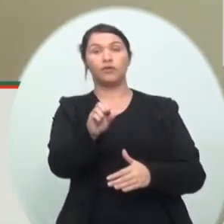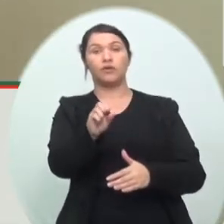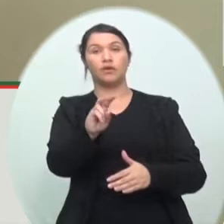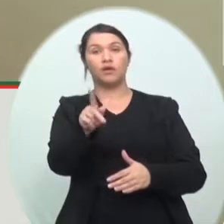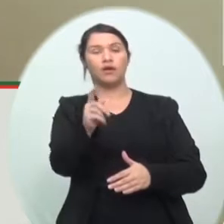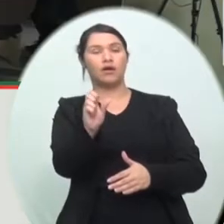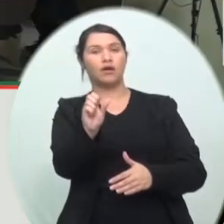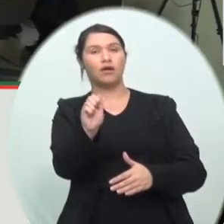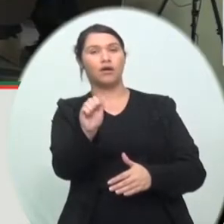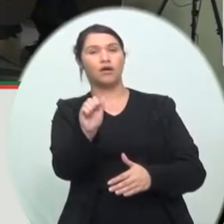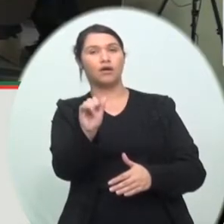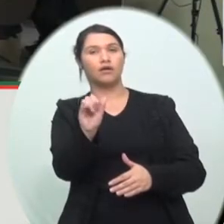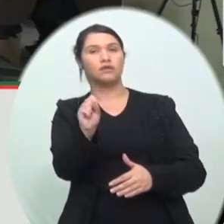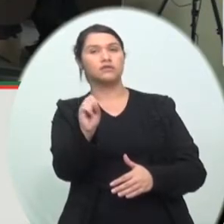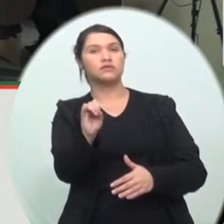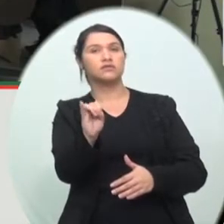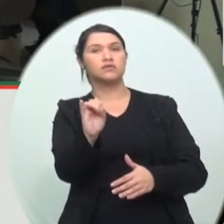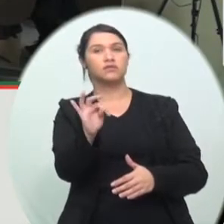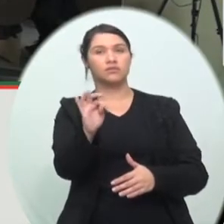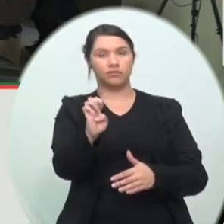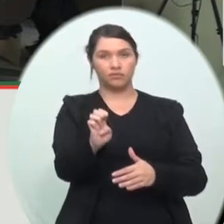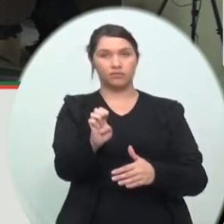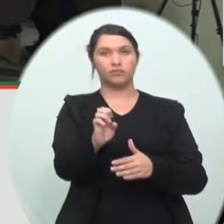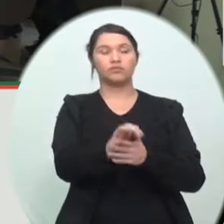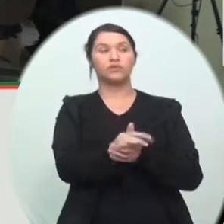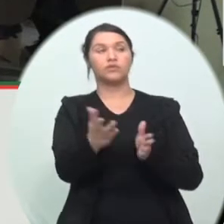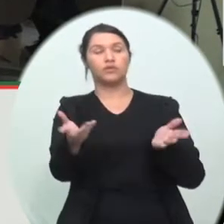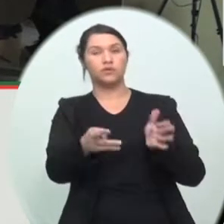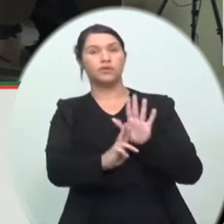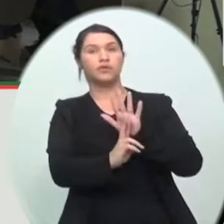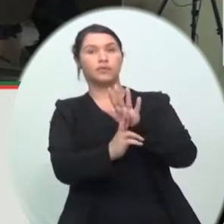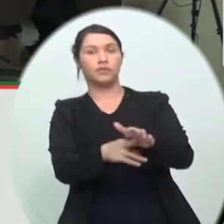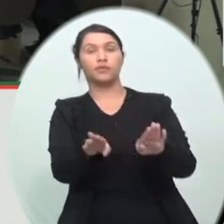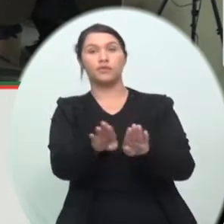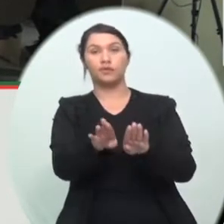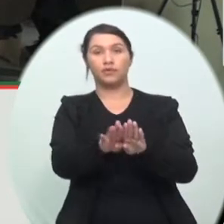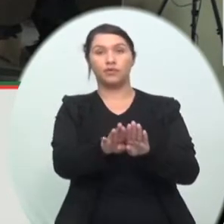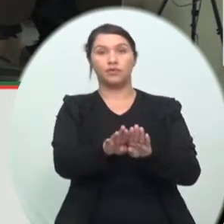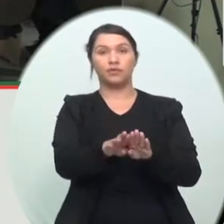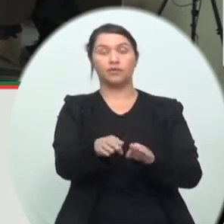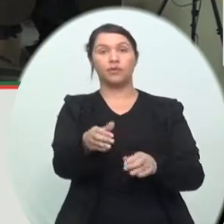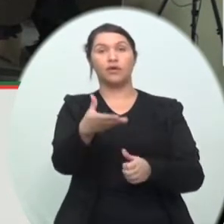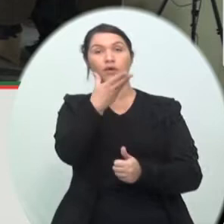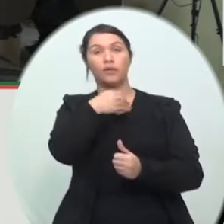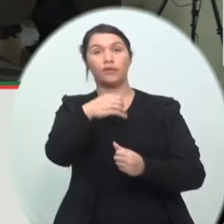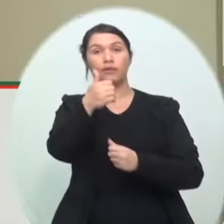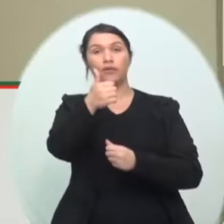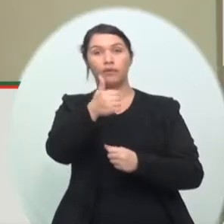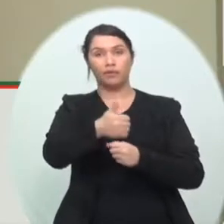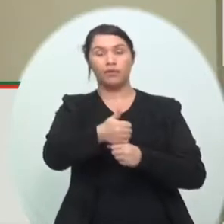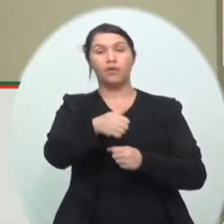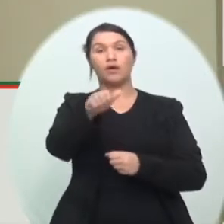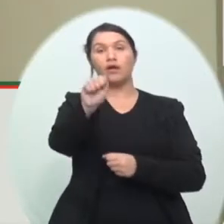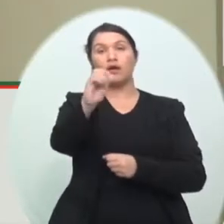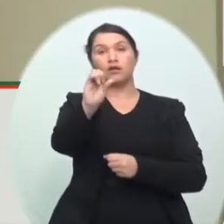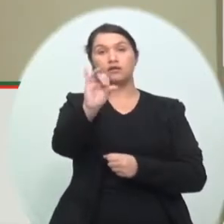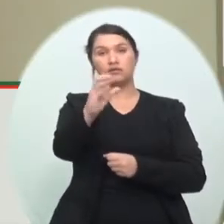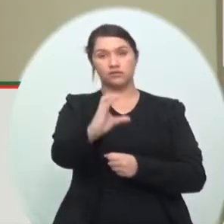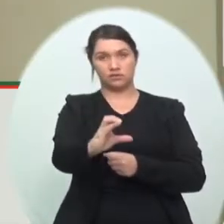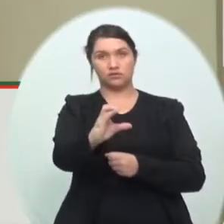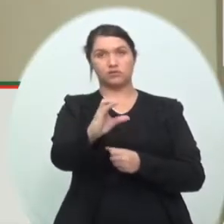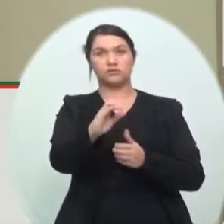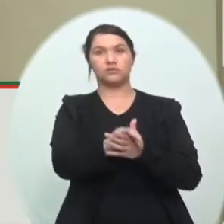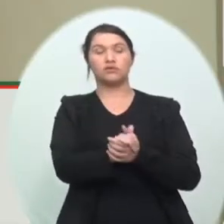Rabelo, sócio proprietário, e o nosso diretor da SIC, o senhor Mário Gaidzinski, que vão abordar sobre esse